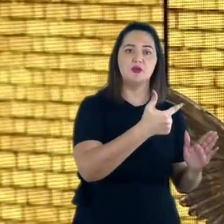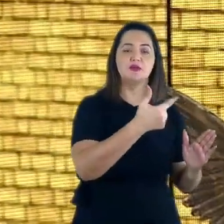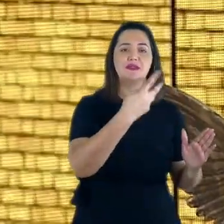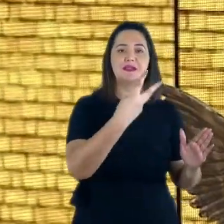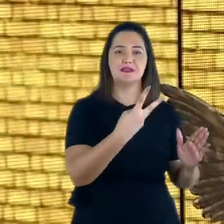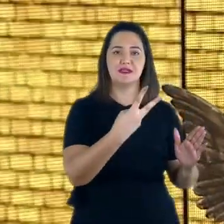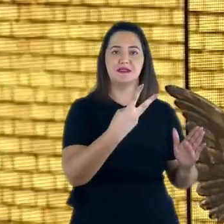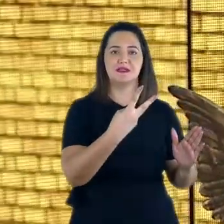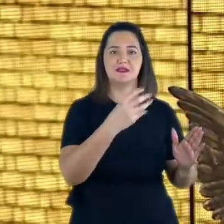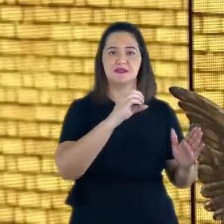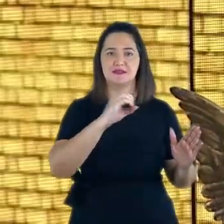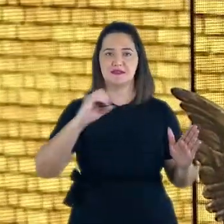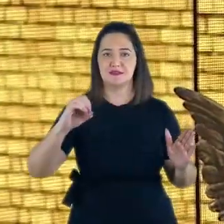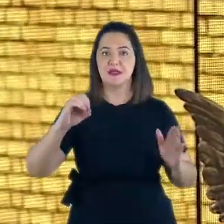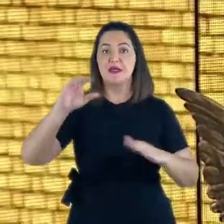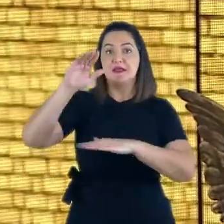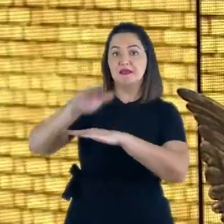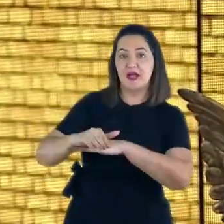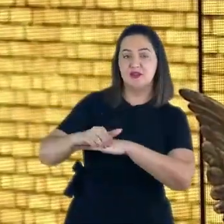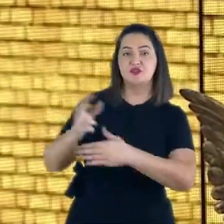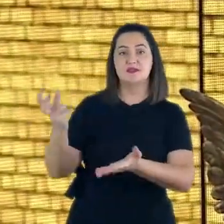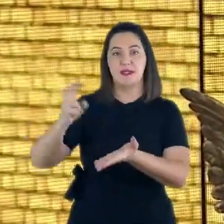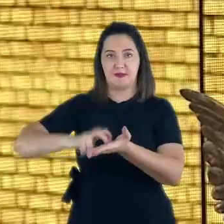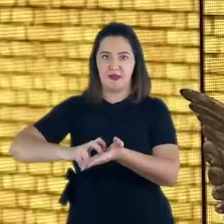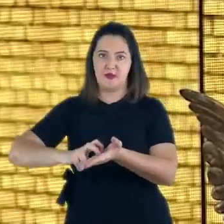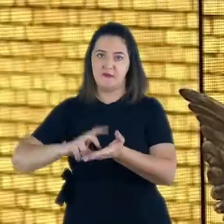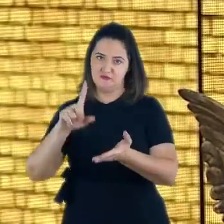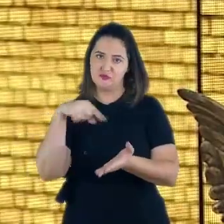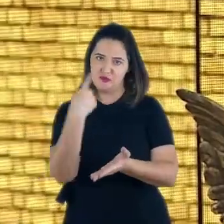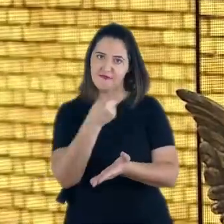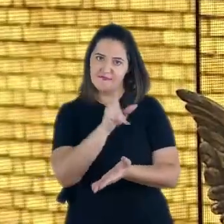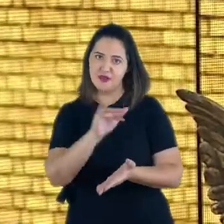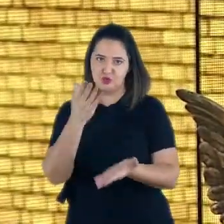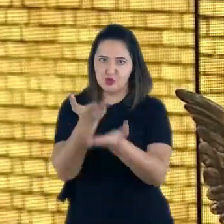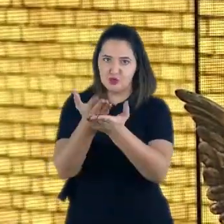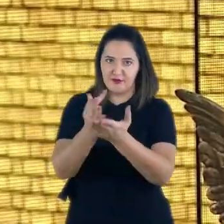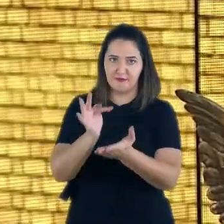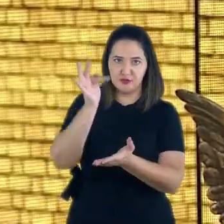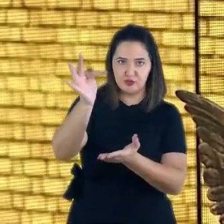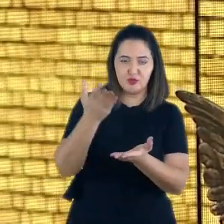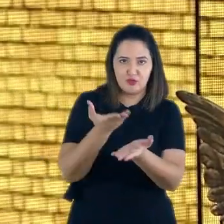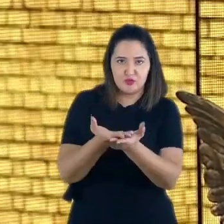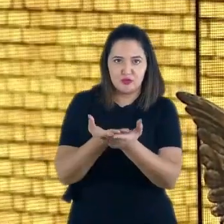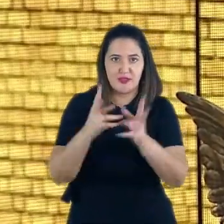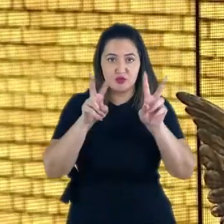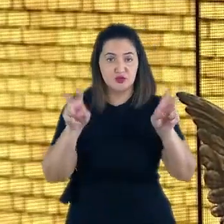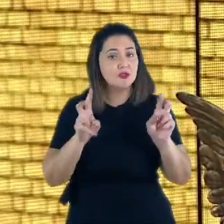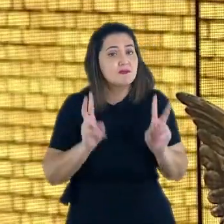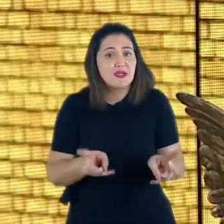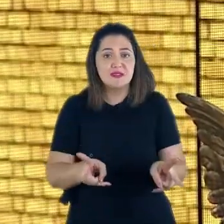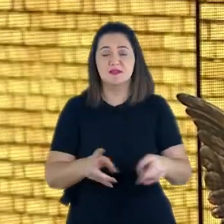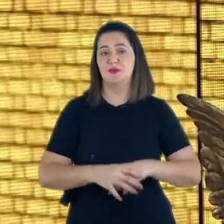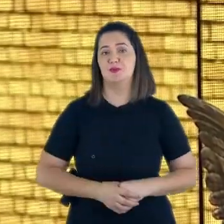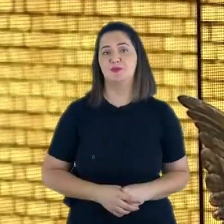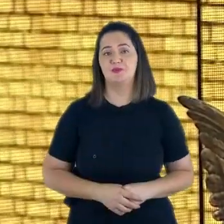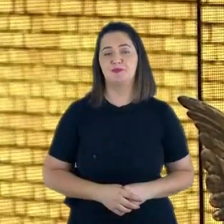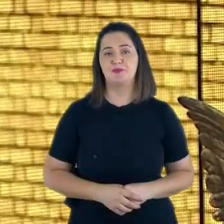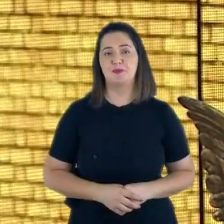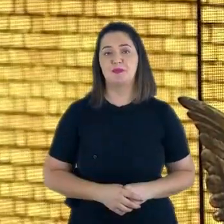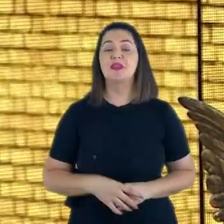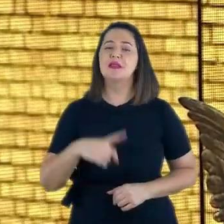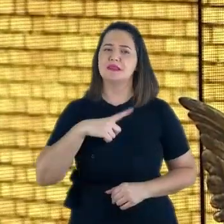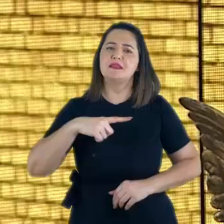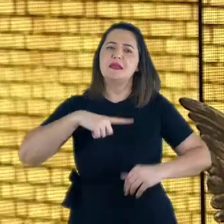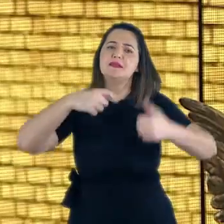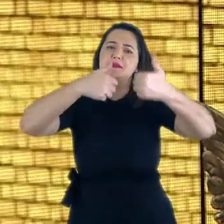2.300 tardes e manhãs, que ainda vamos estudar, estaria neste mesmo sentido. Ela tem, aliás, uma